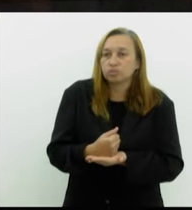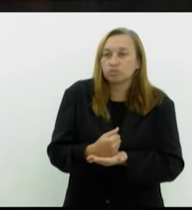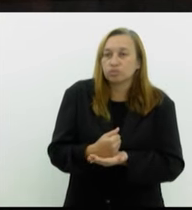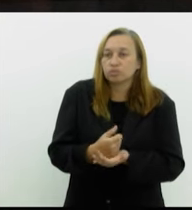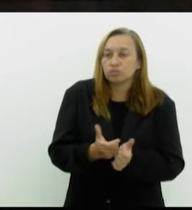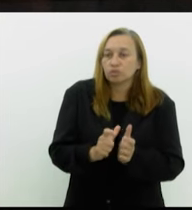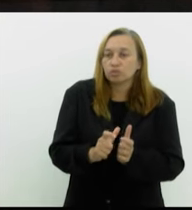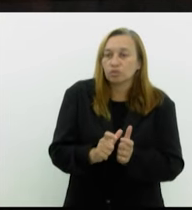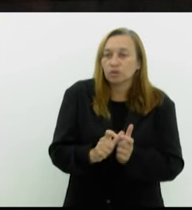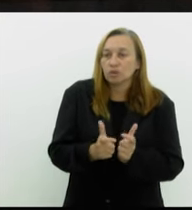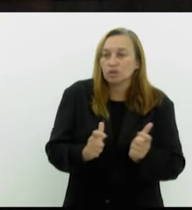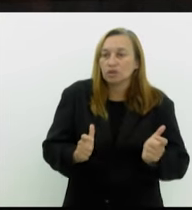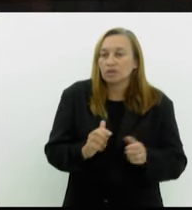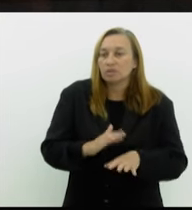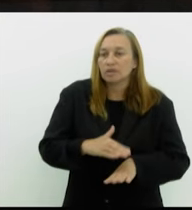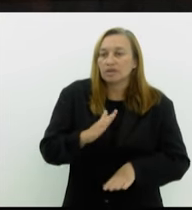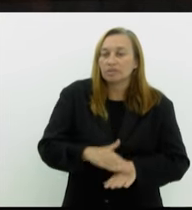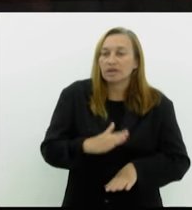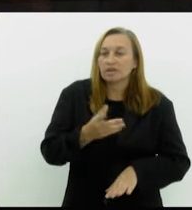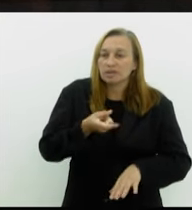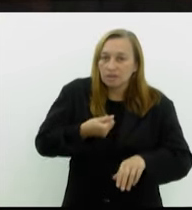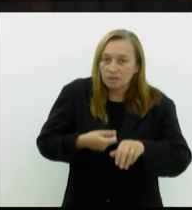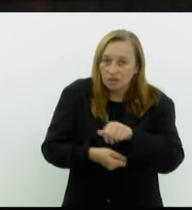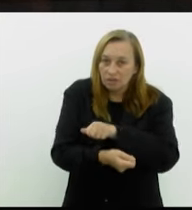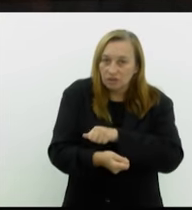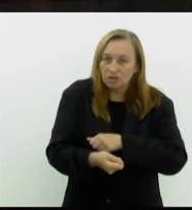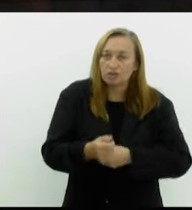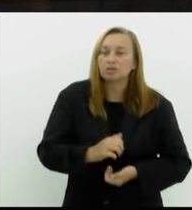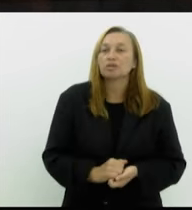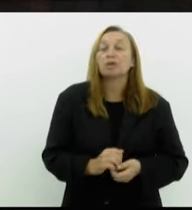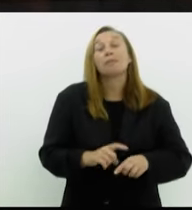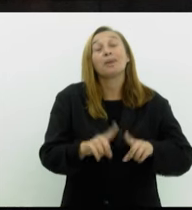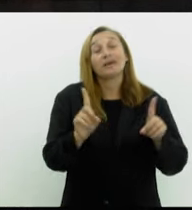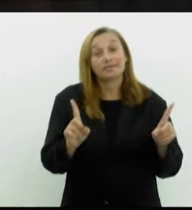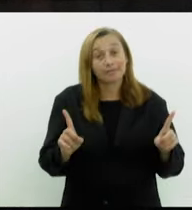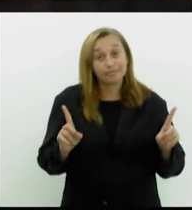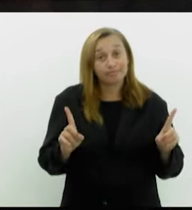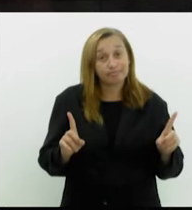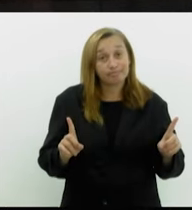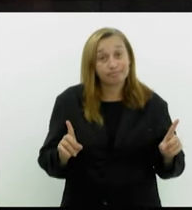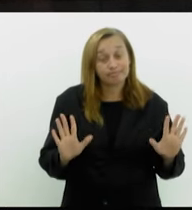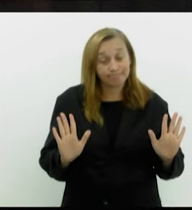vez investir mais. Mas, para isso,